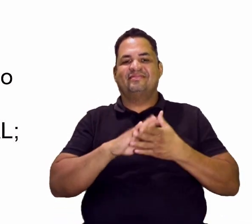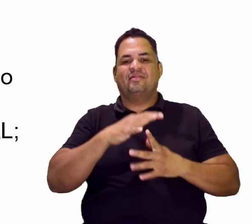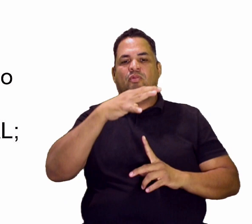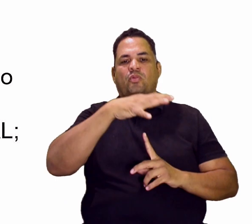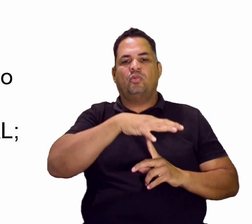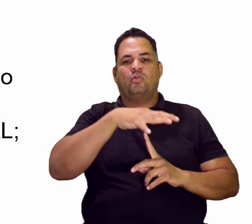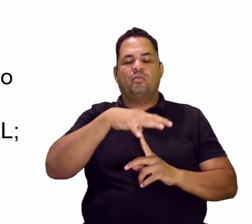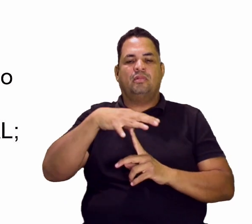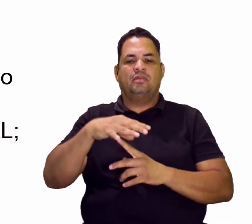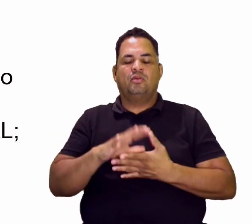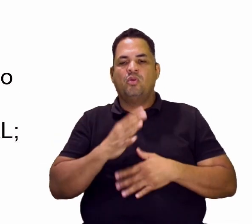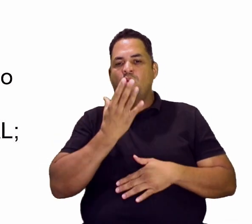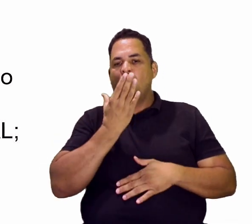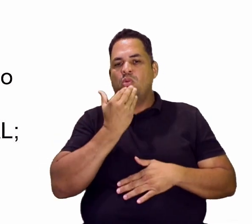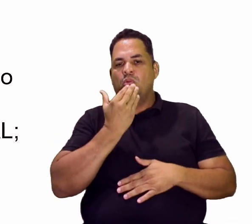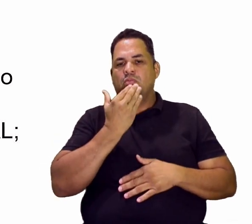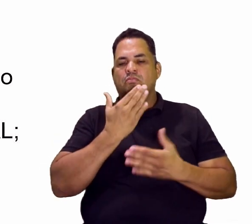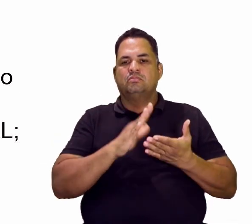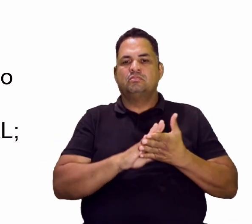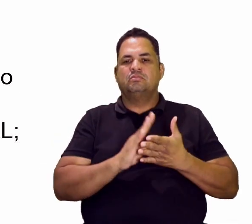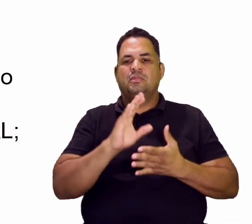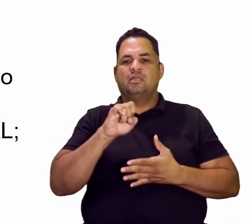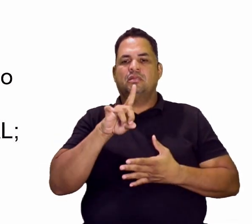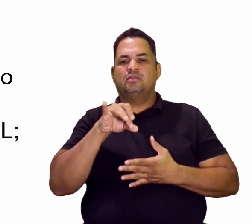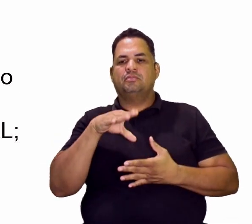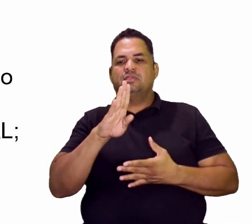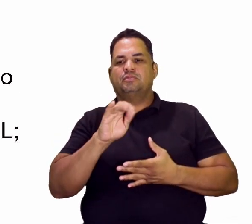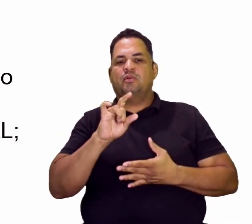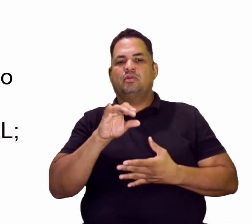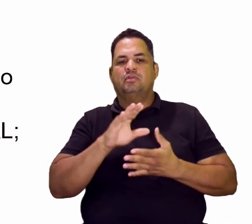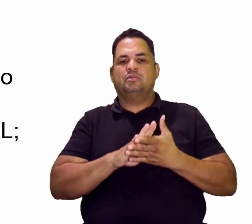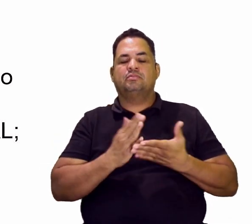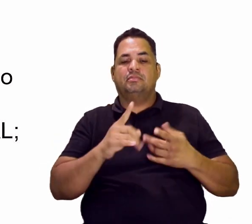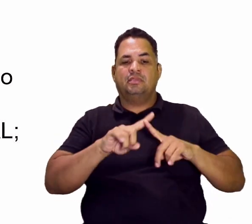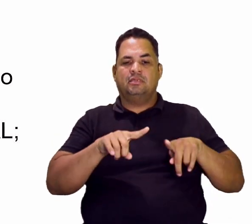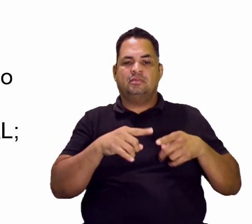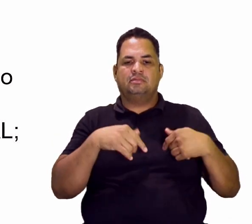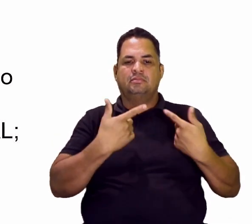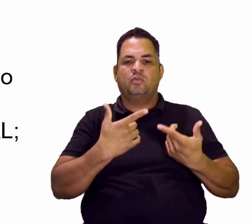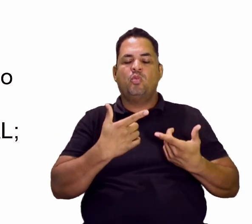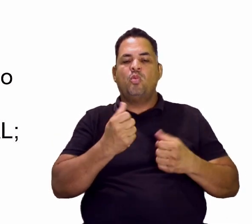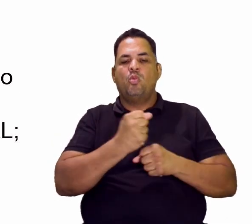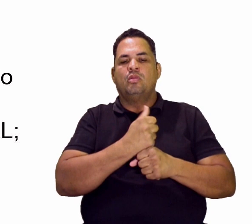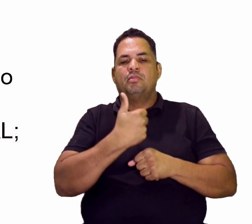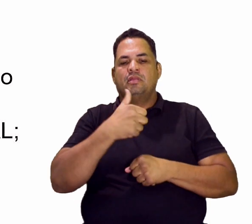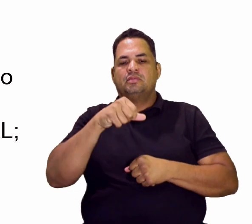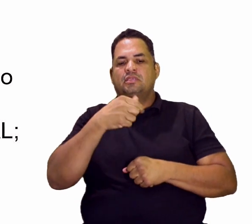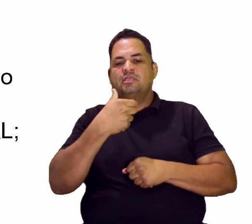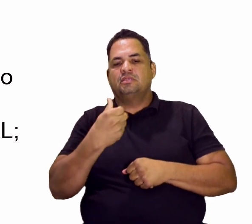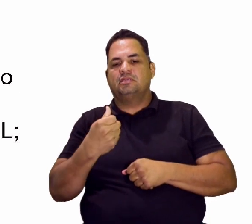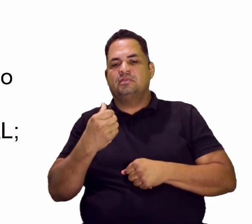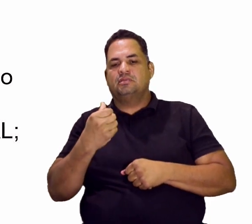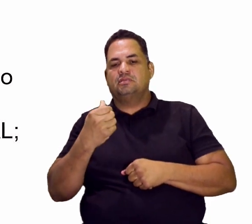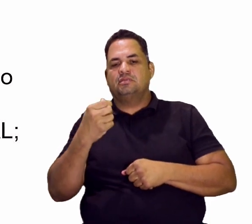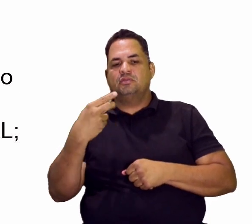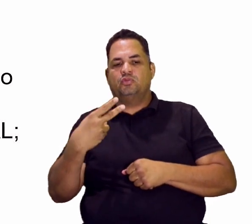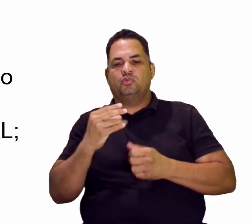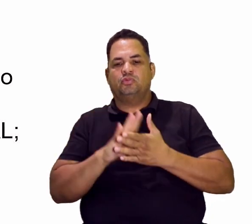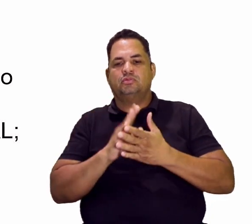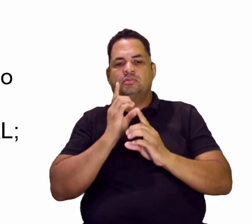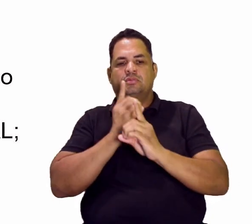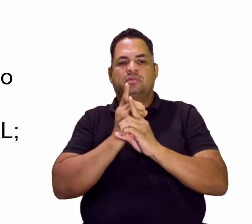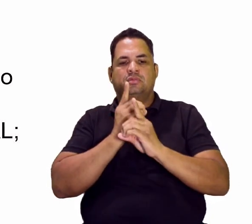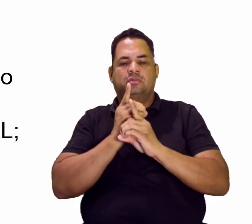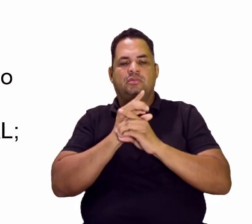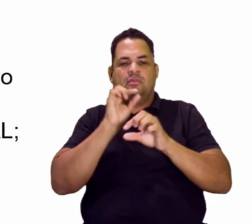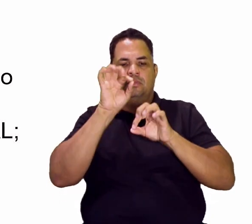cogumelos comestíveis, o Agaricus bisporus. Entretanto, só em 1962 foram encontradas partículas